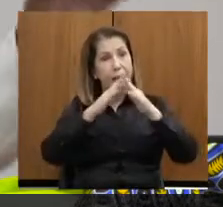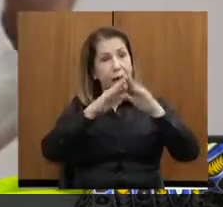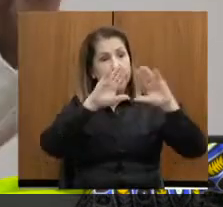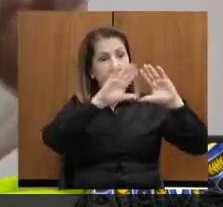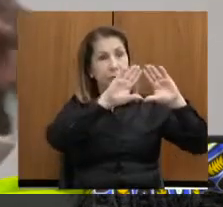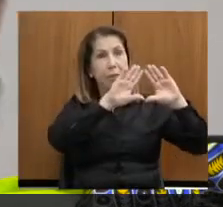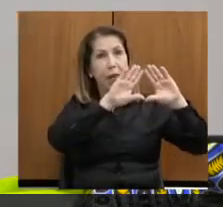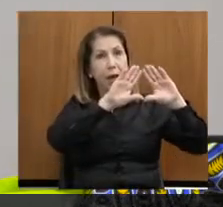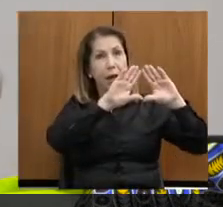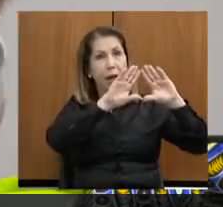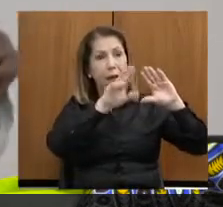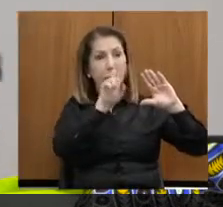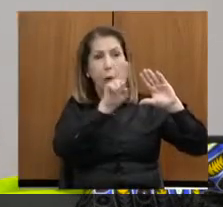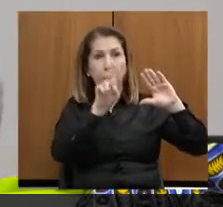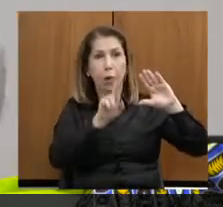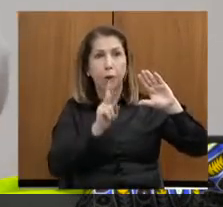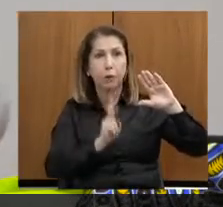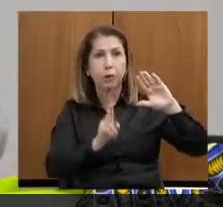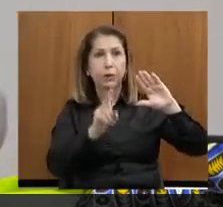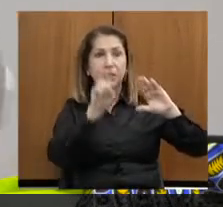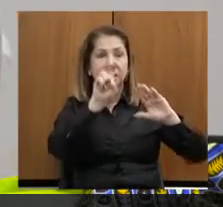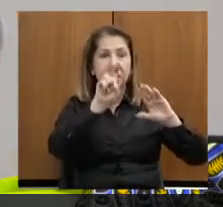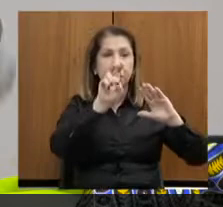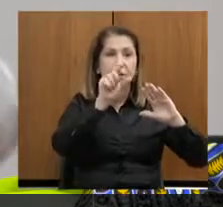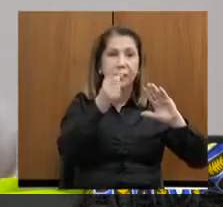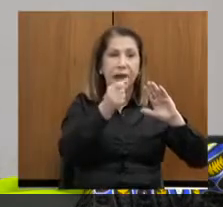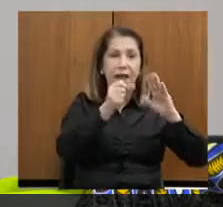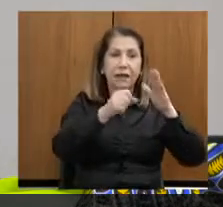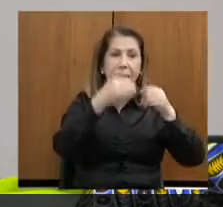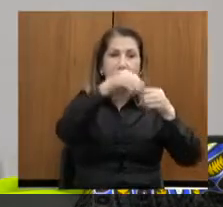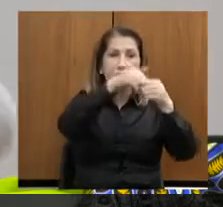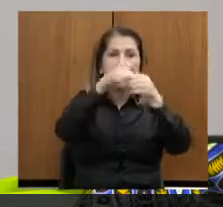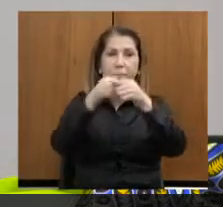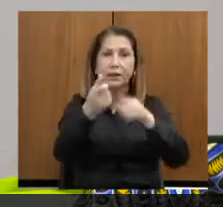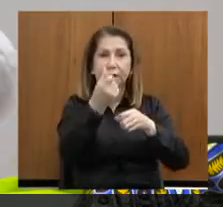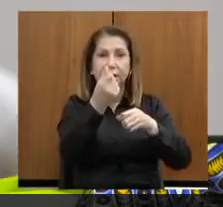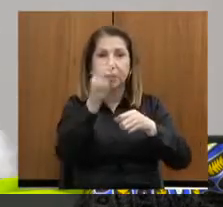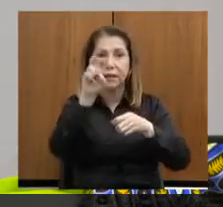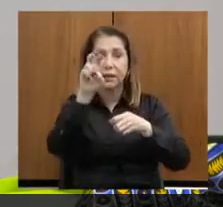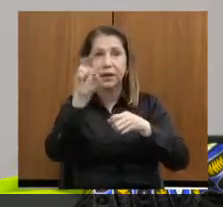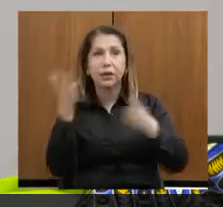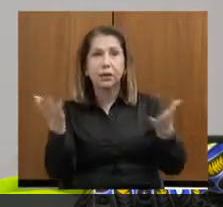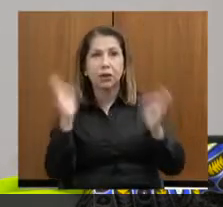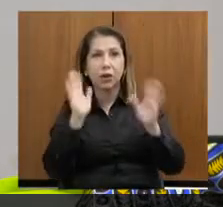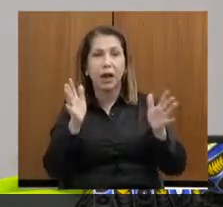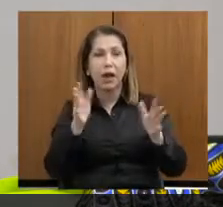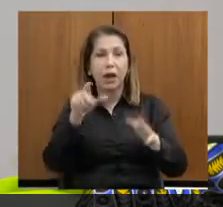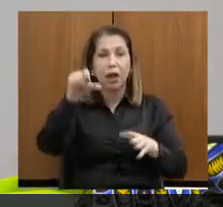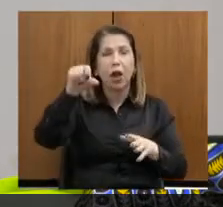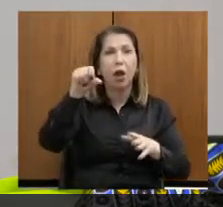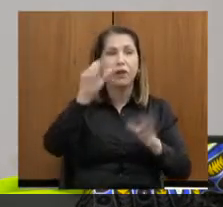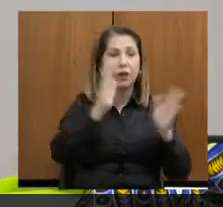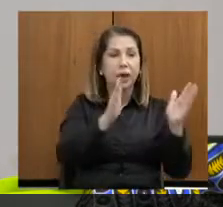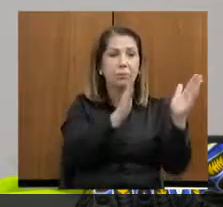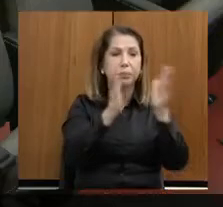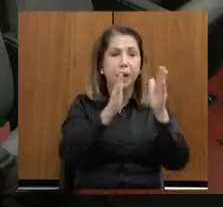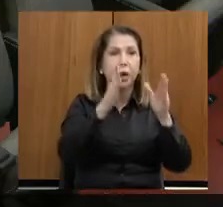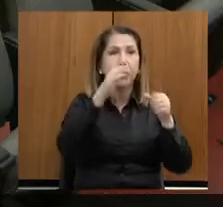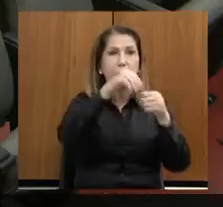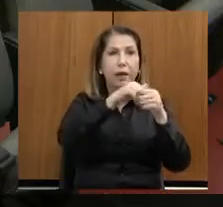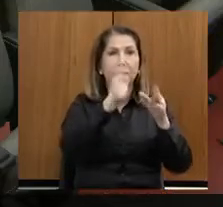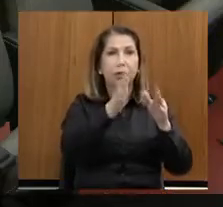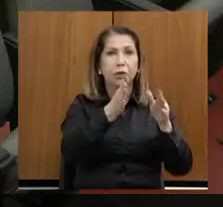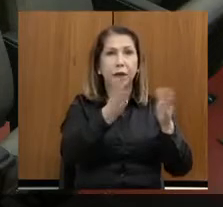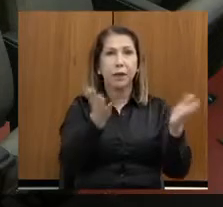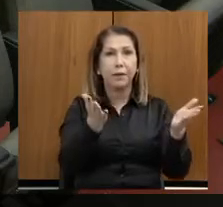os mesmos nomes e cinco mandar as seis mandatos novo mandato calcula para mim quanto que é nove mandados de